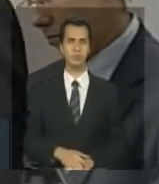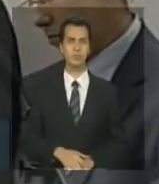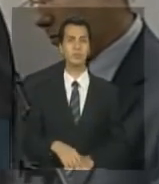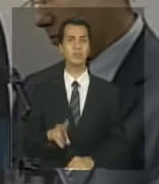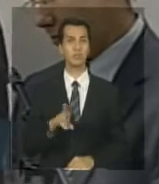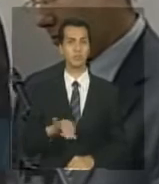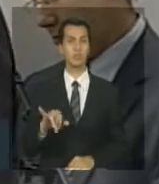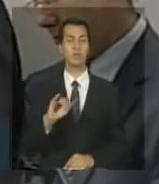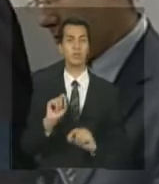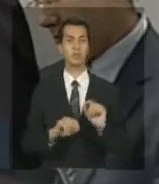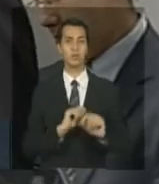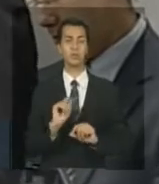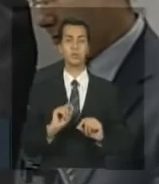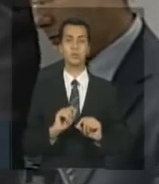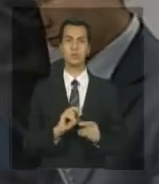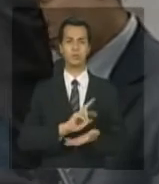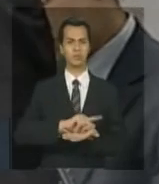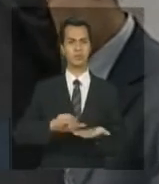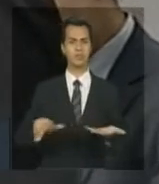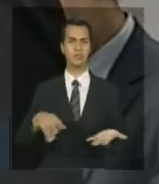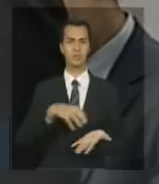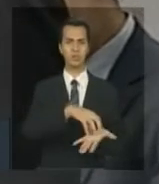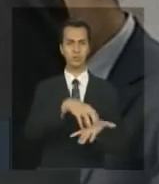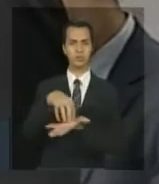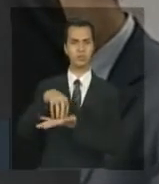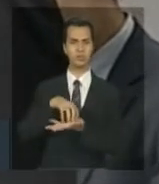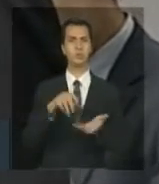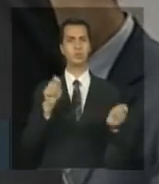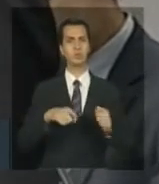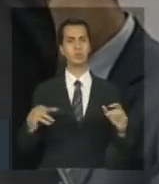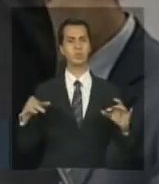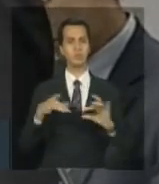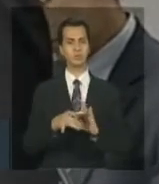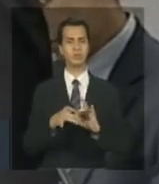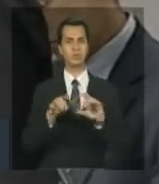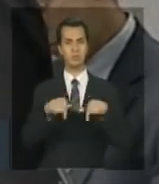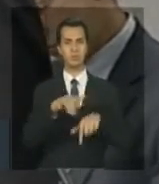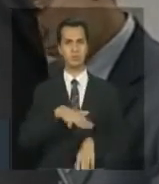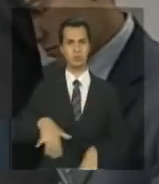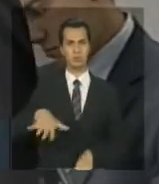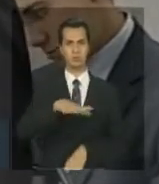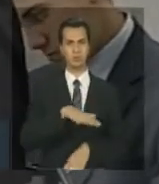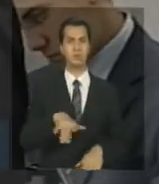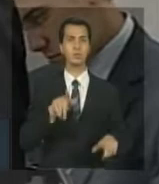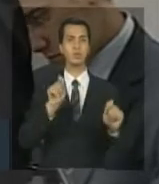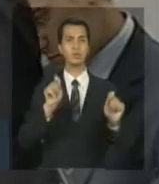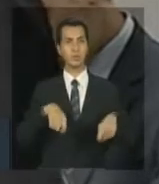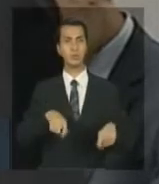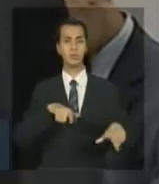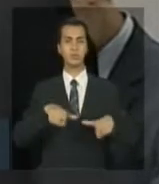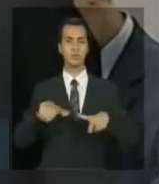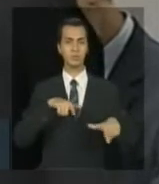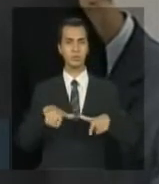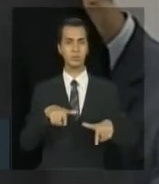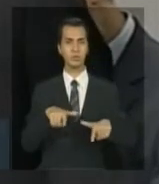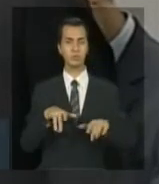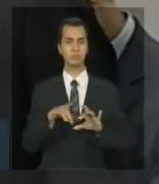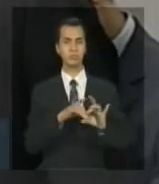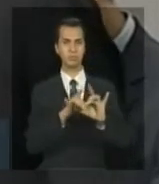diversas pessoas diversas agências vão poder se integrar nesse ambiente e a partir daí gerenciar as suas ações de maneira integrada com